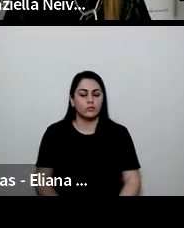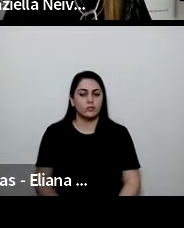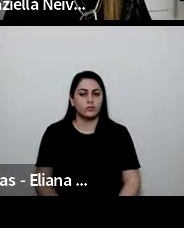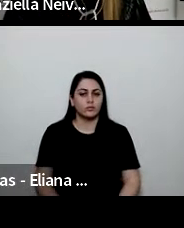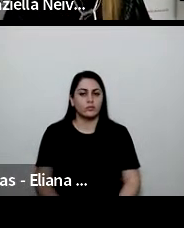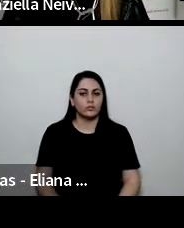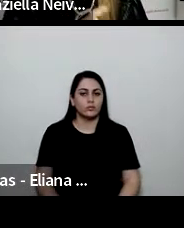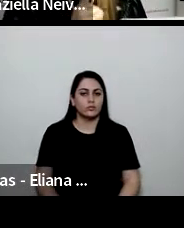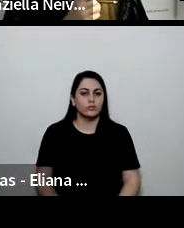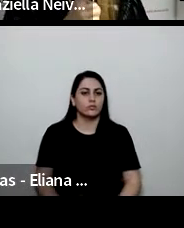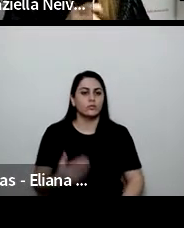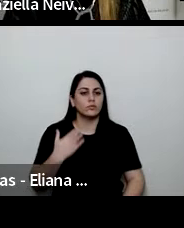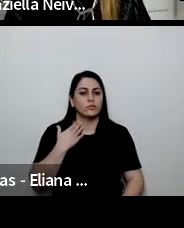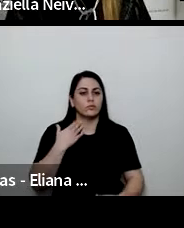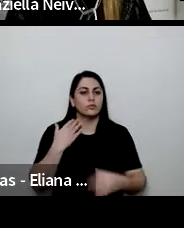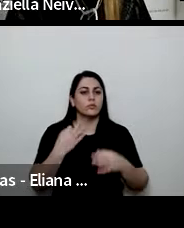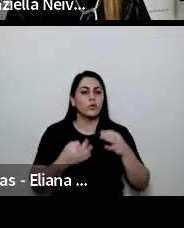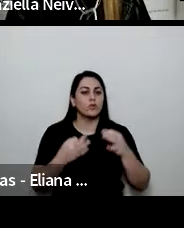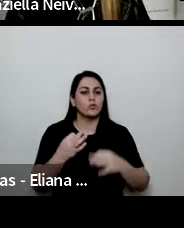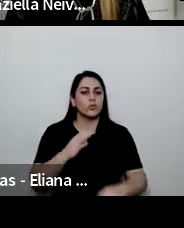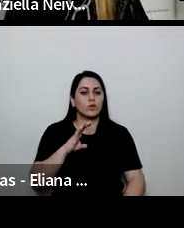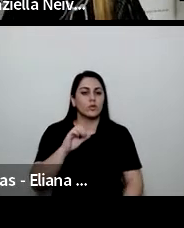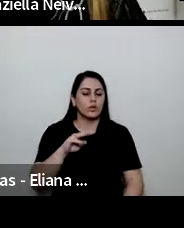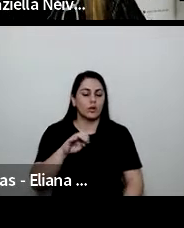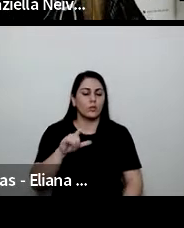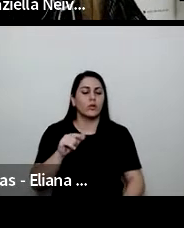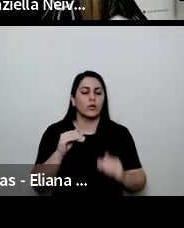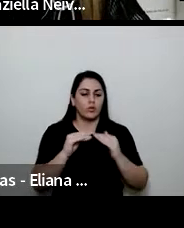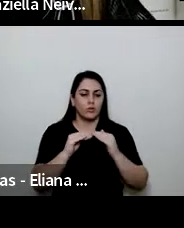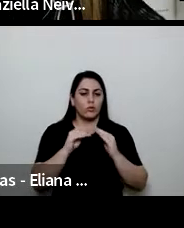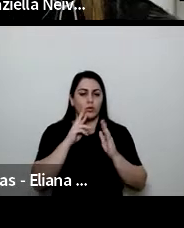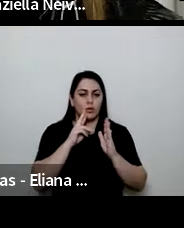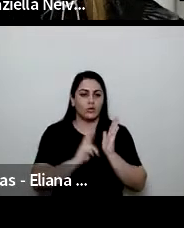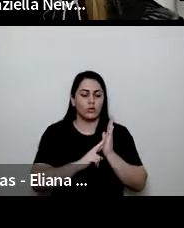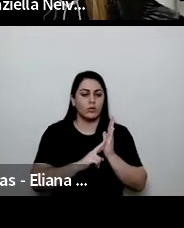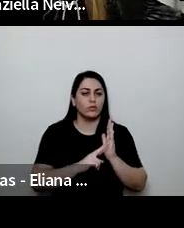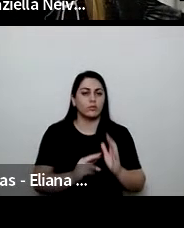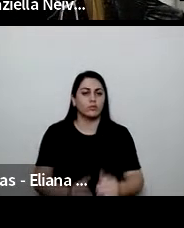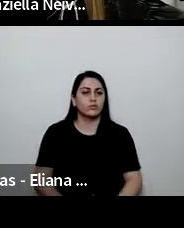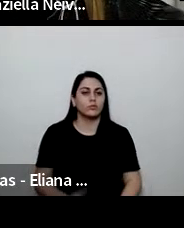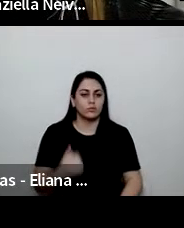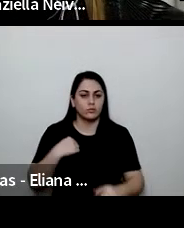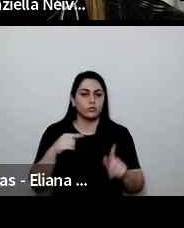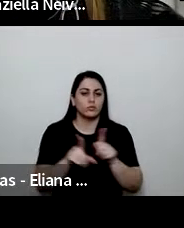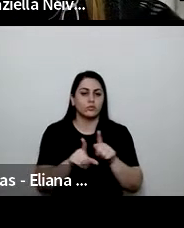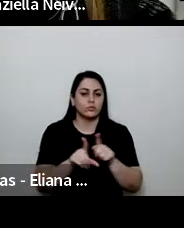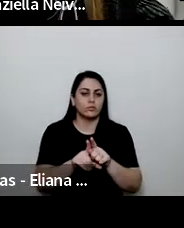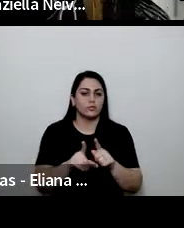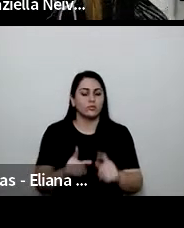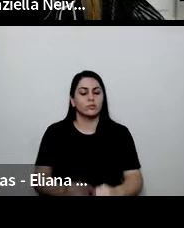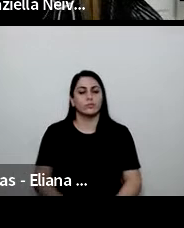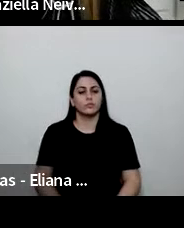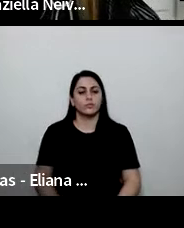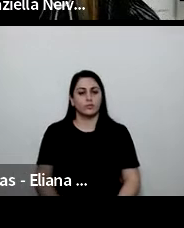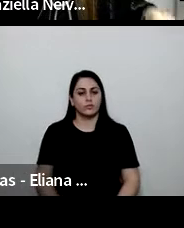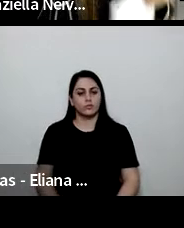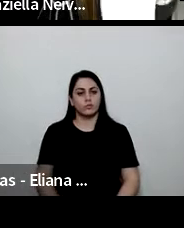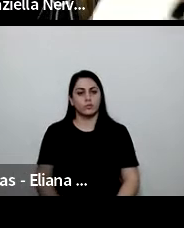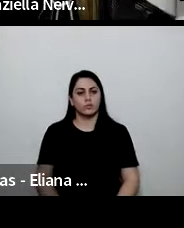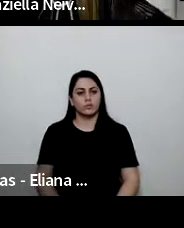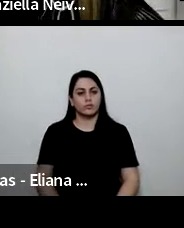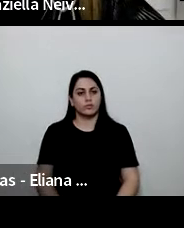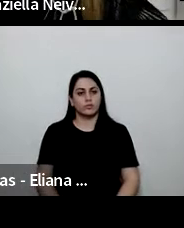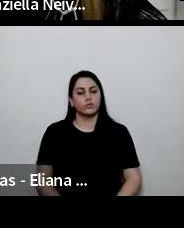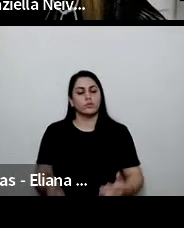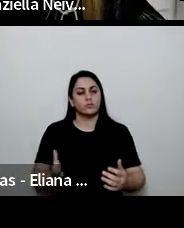e às vezes a Camila Ramos também acompanha Eu também a cor banho então